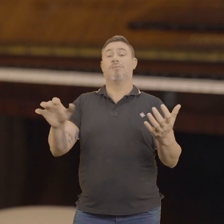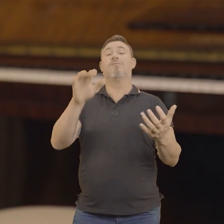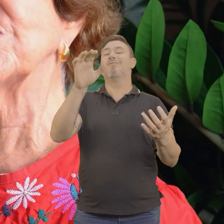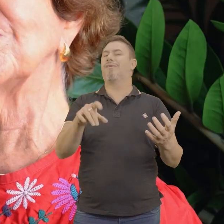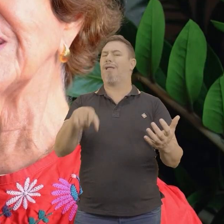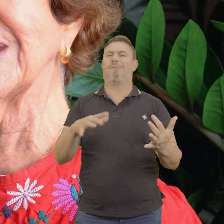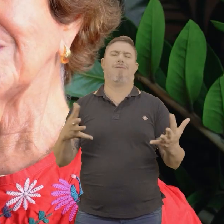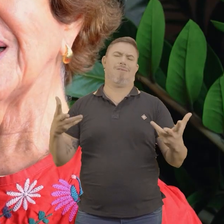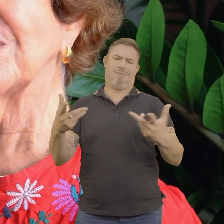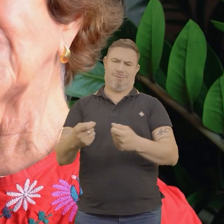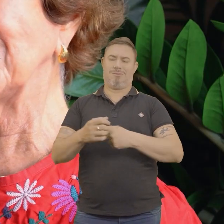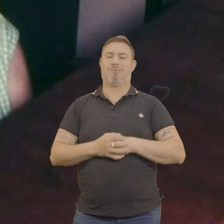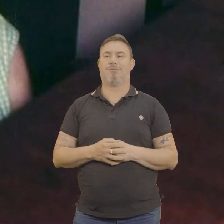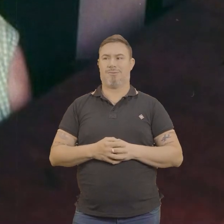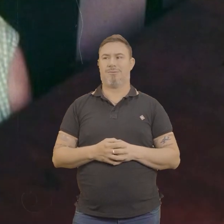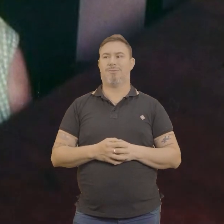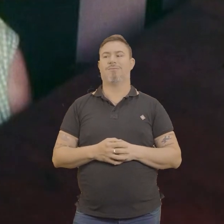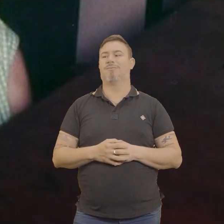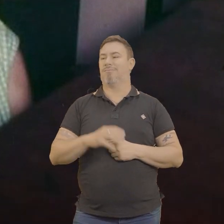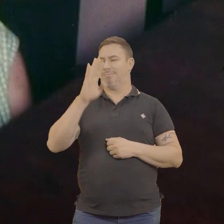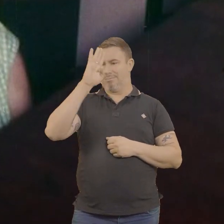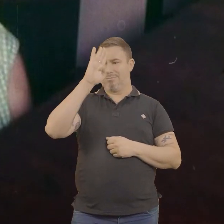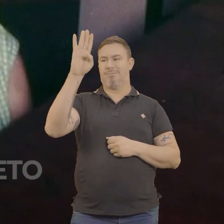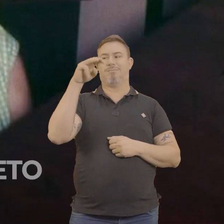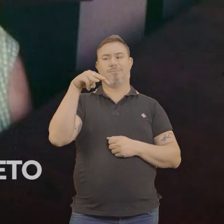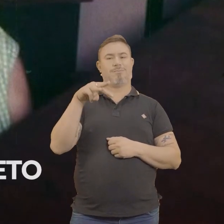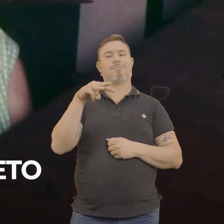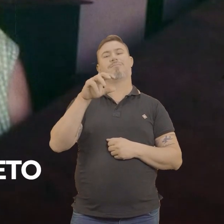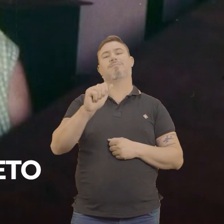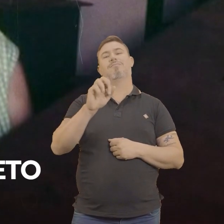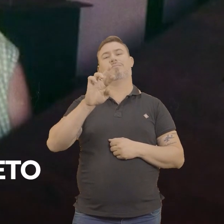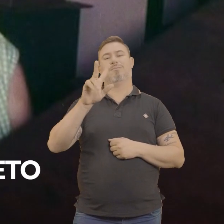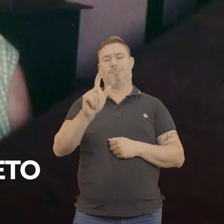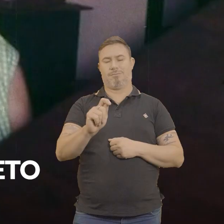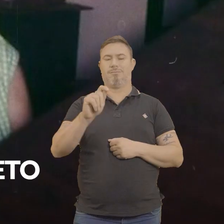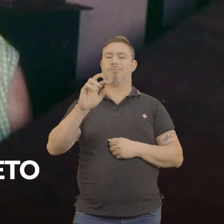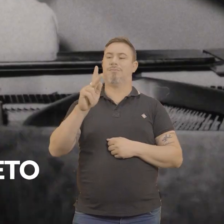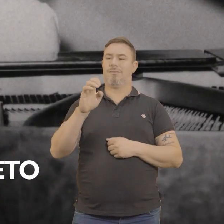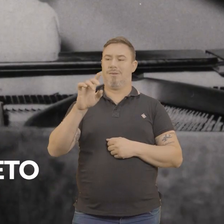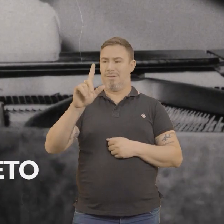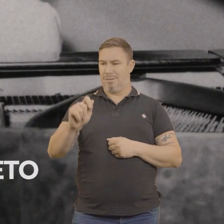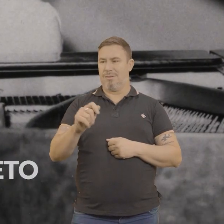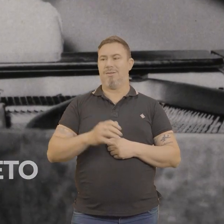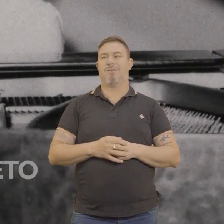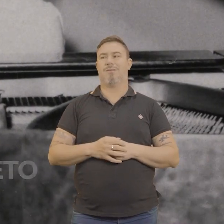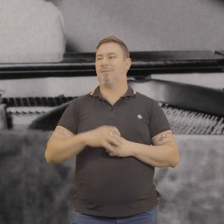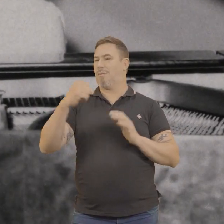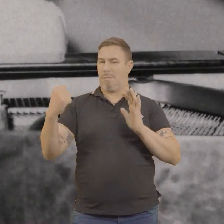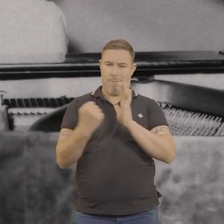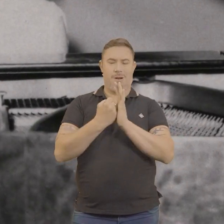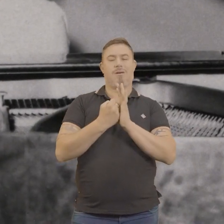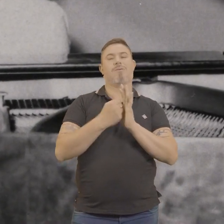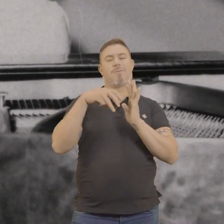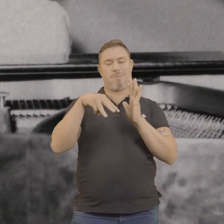Estela. Professora Maria Helena Barreto, para mim o maior referencial de professora da escola que passou um marco dentro do conservatório,